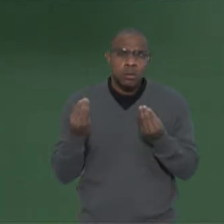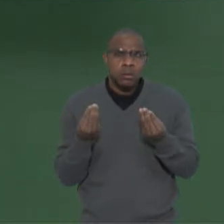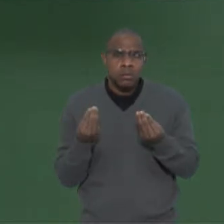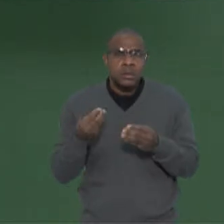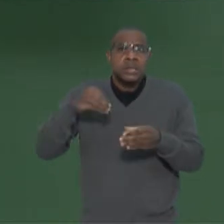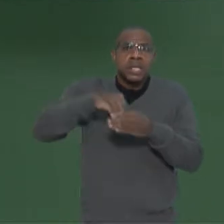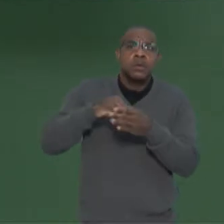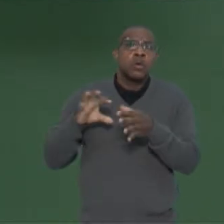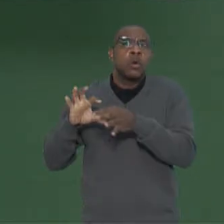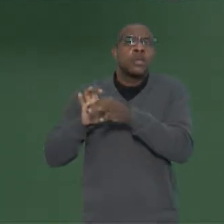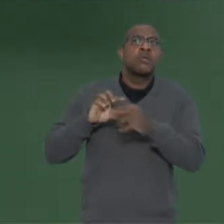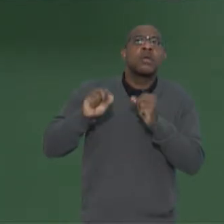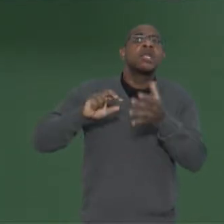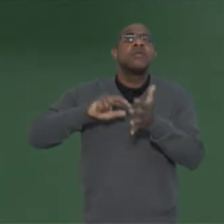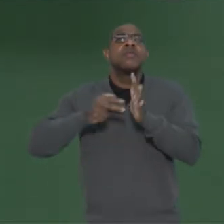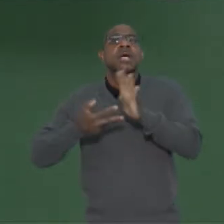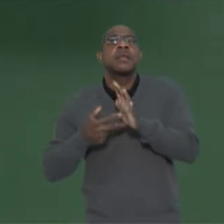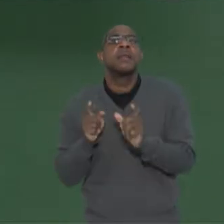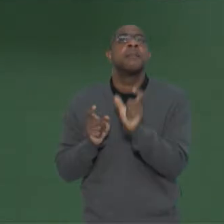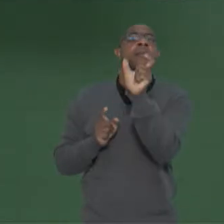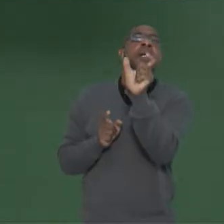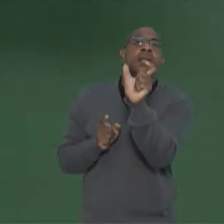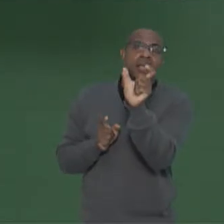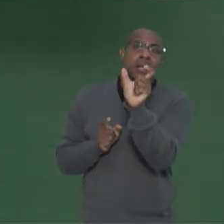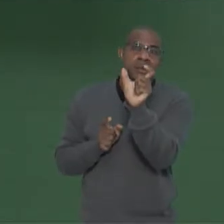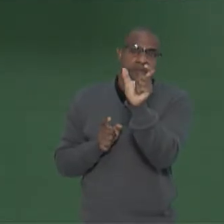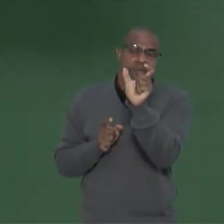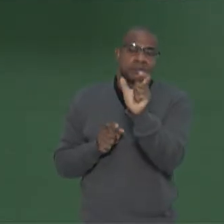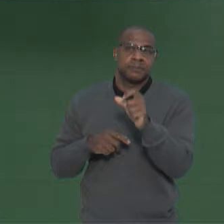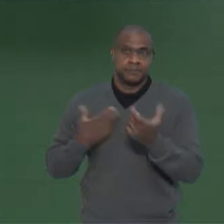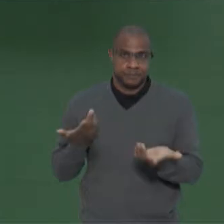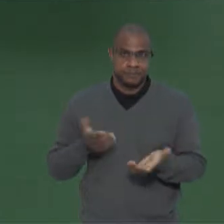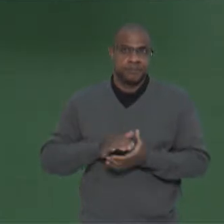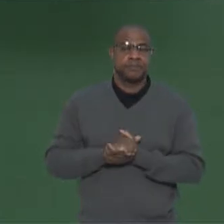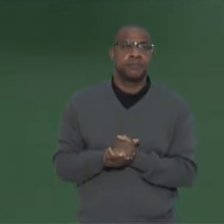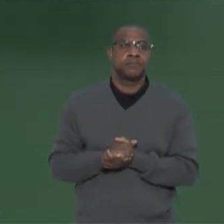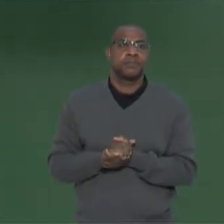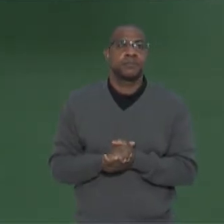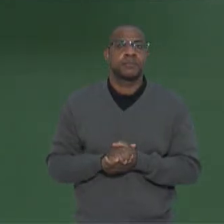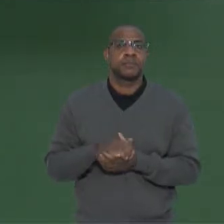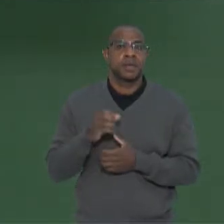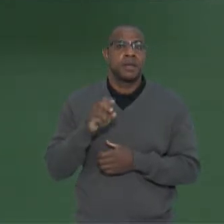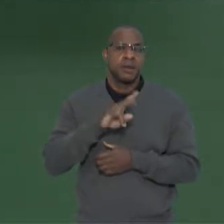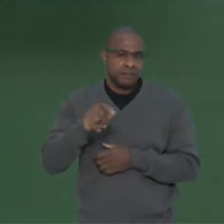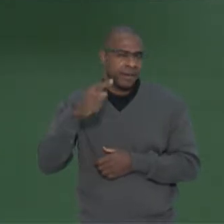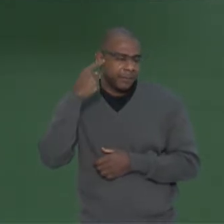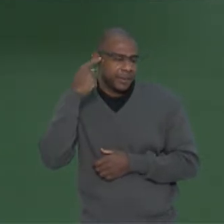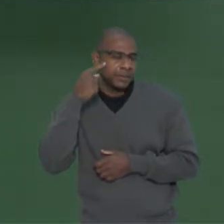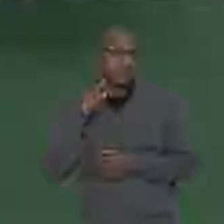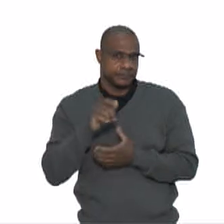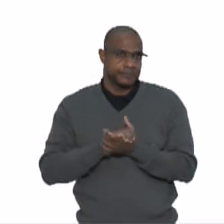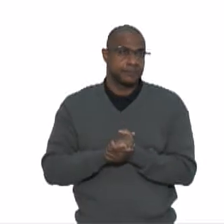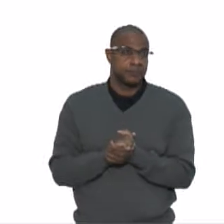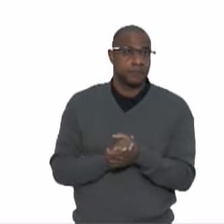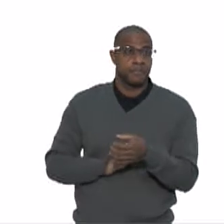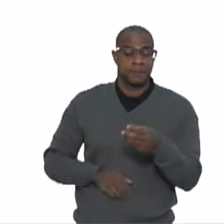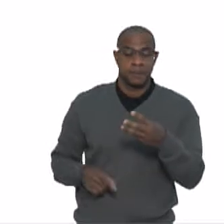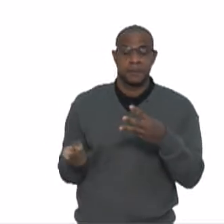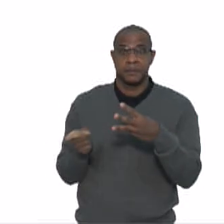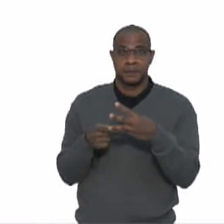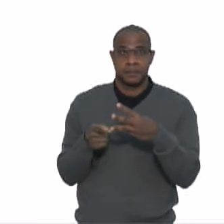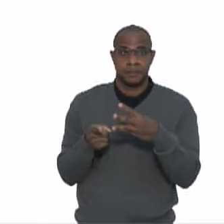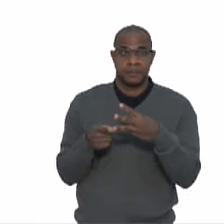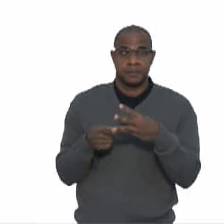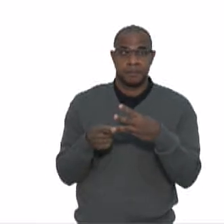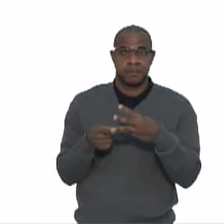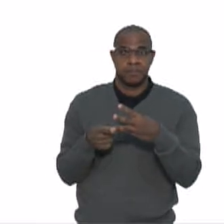esse significado, o significado dessa palavra é mais abrangente? Vai pensando aí. E a ti?